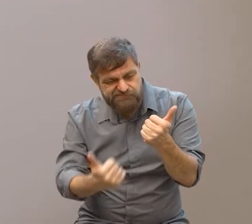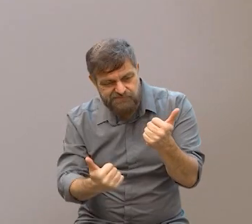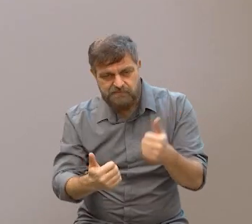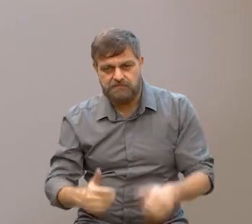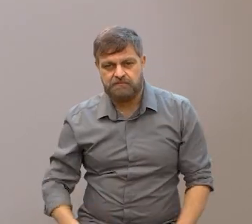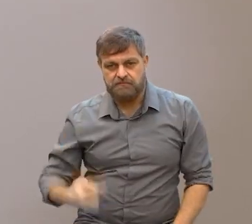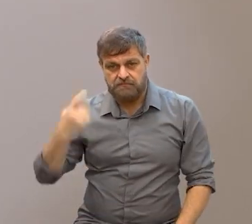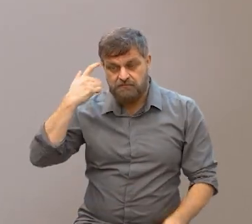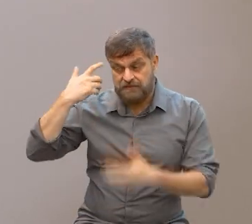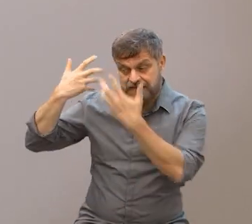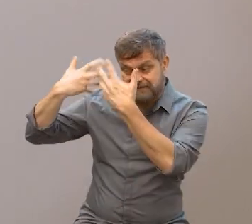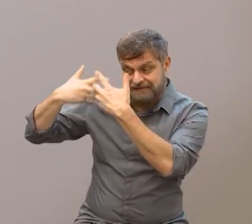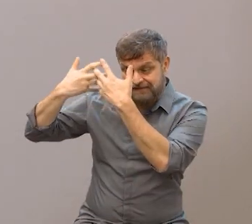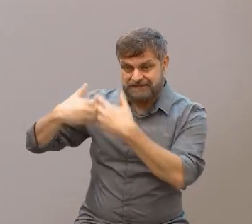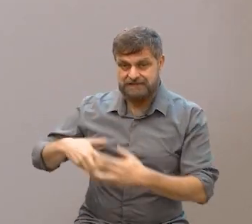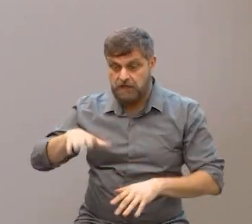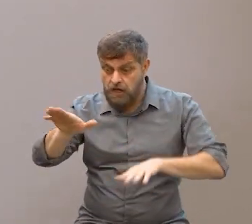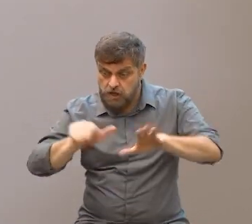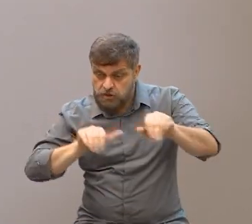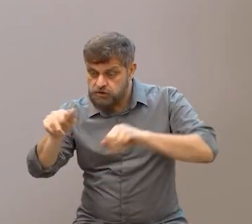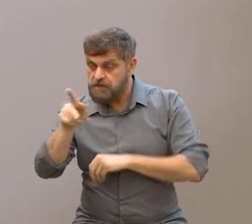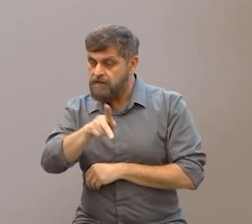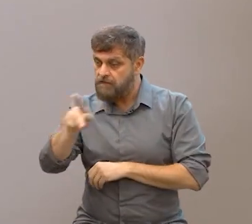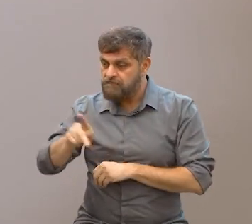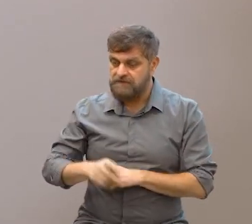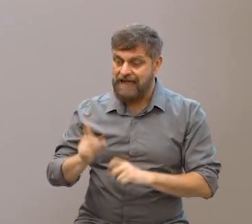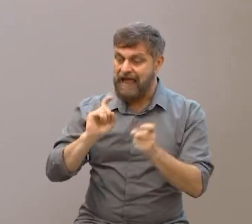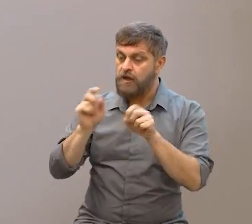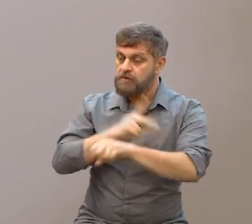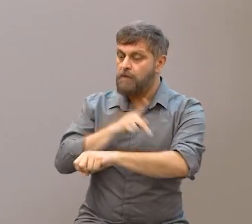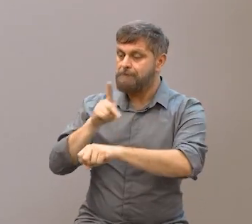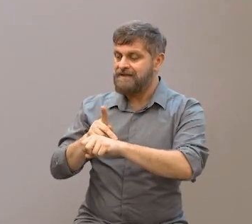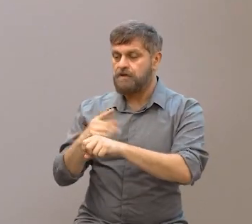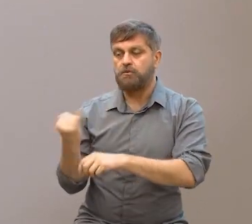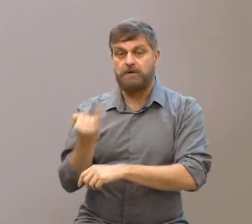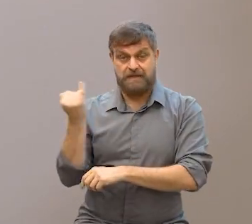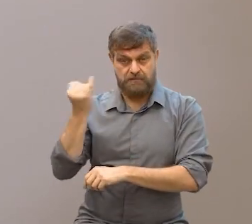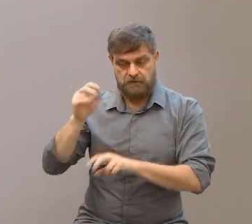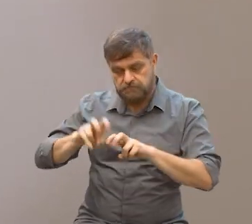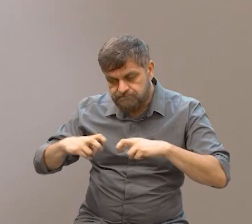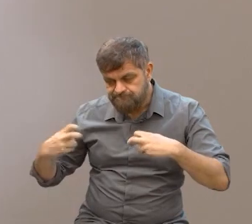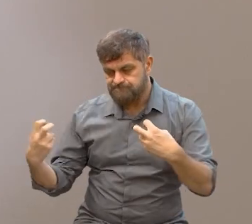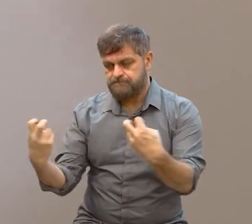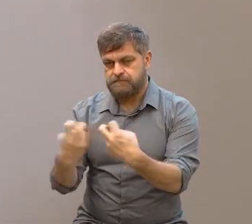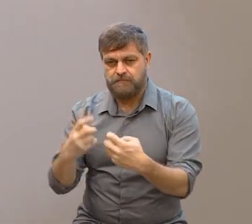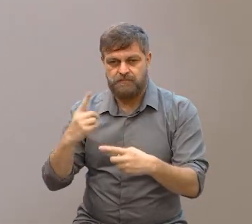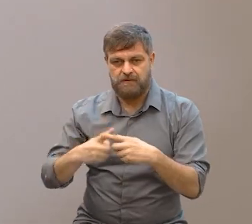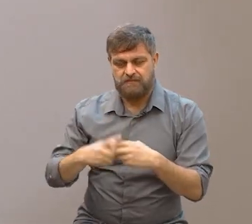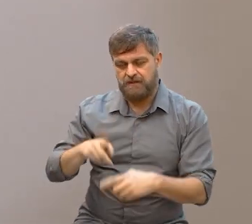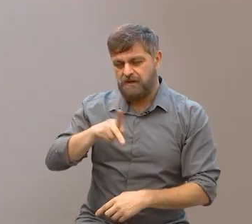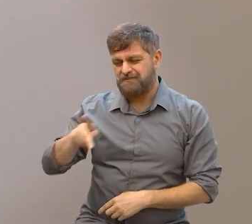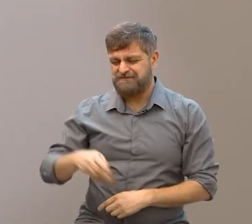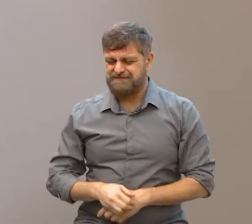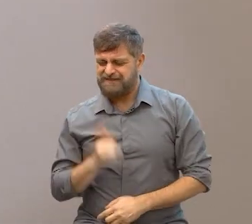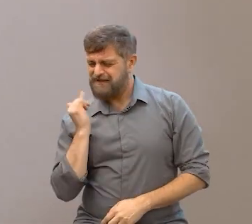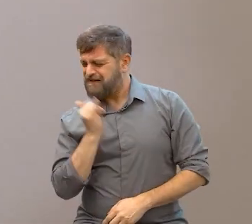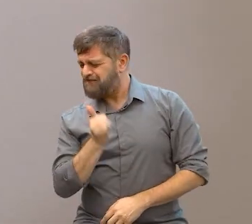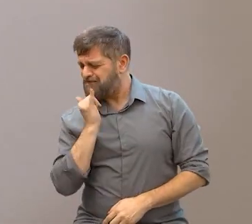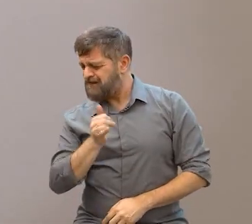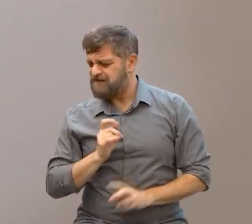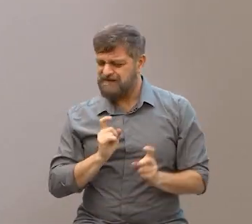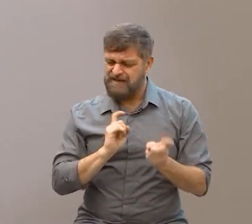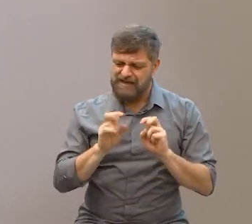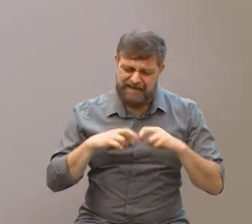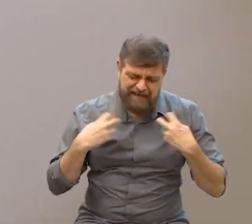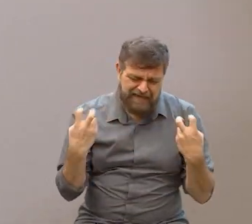tem que refletir, tem que discutir com os pares, nas reuniões pedagógicas são importantes. Porque nas reuniões, muitas pessoas falam, a reunião